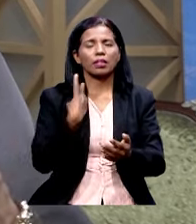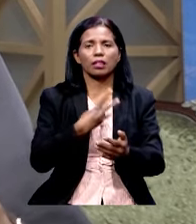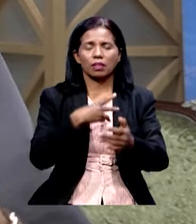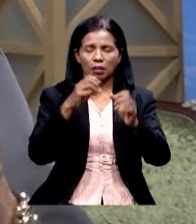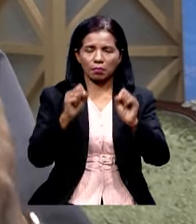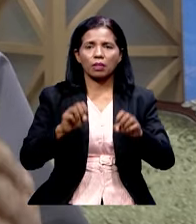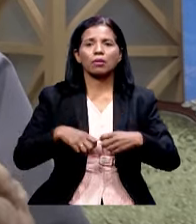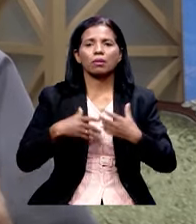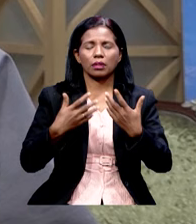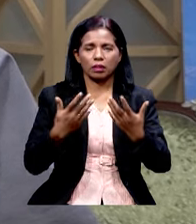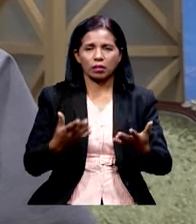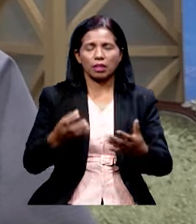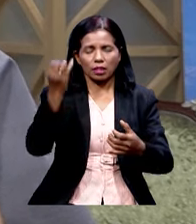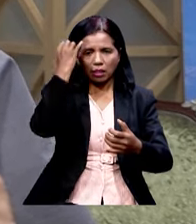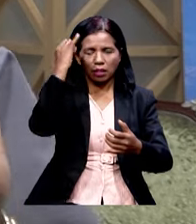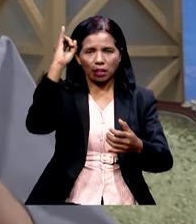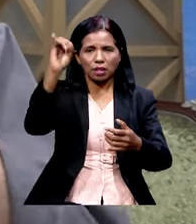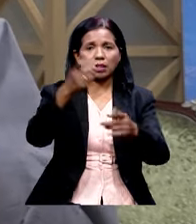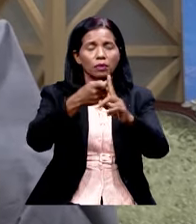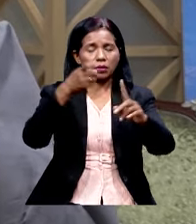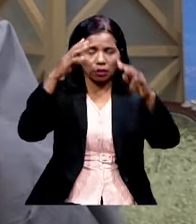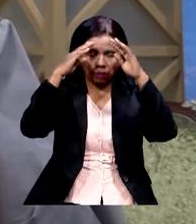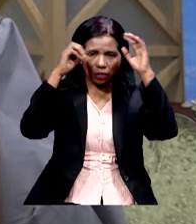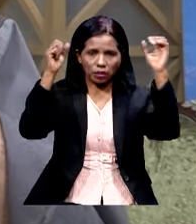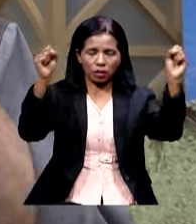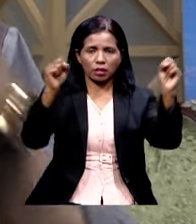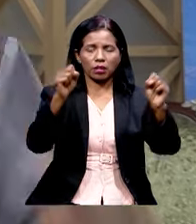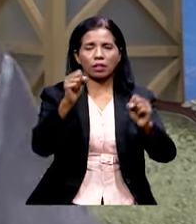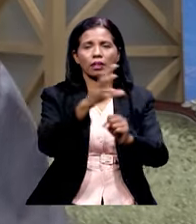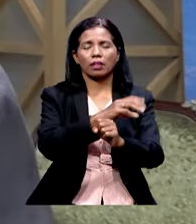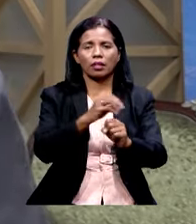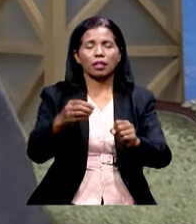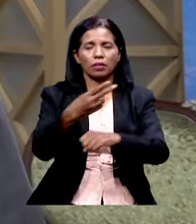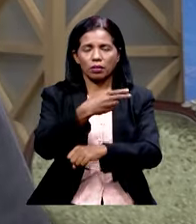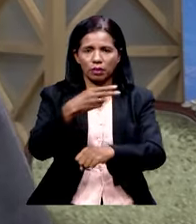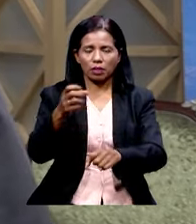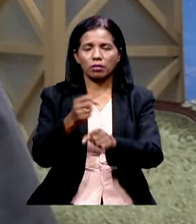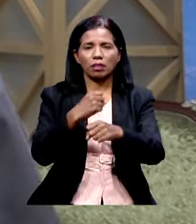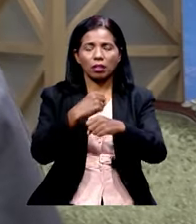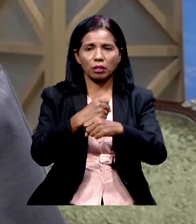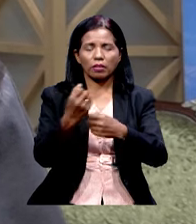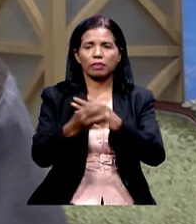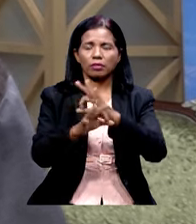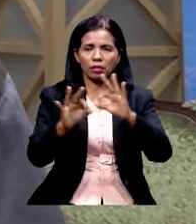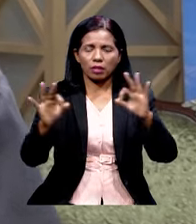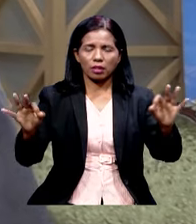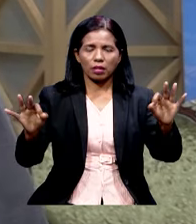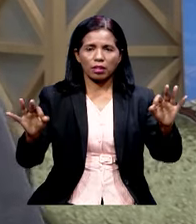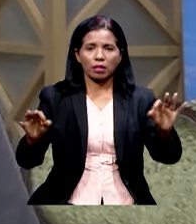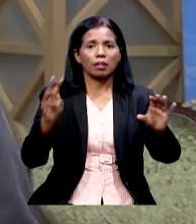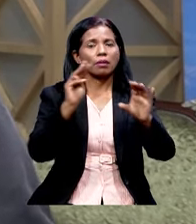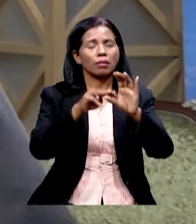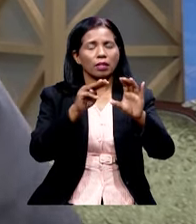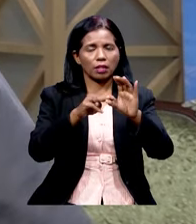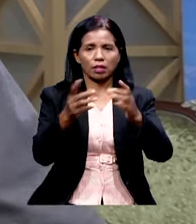o ensaio, ideia de mais presidente Widodo, atual Free Trade Zone, zona comércio livre, e